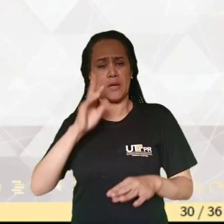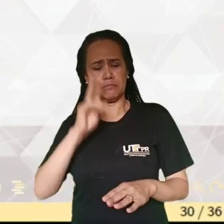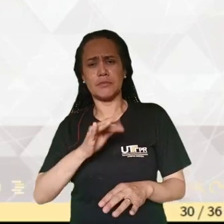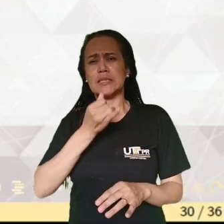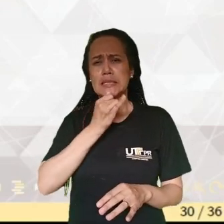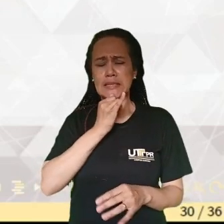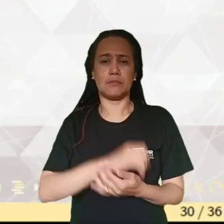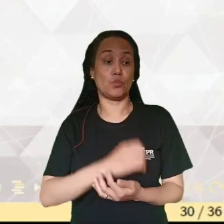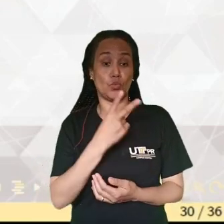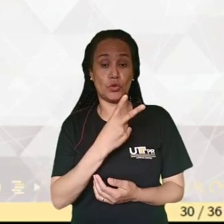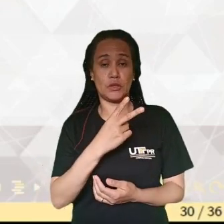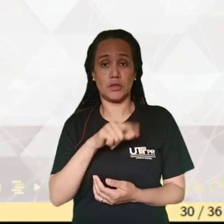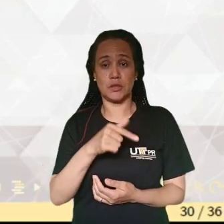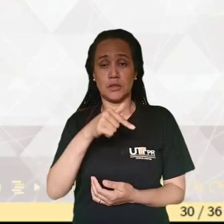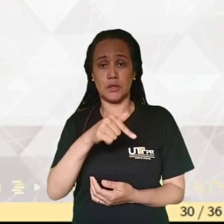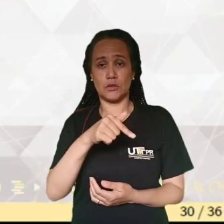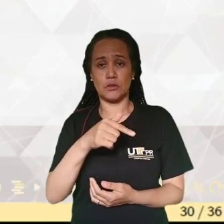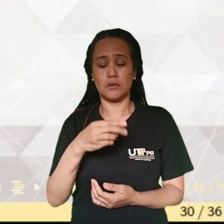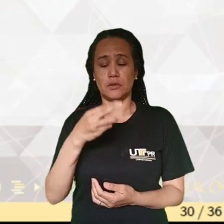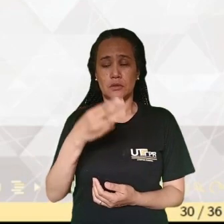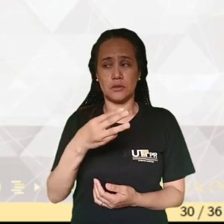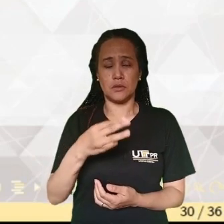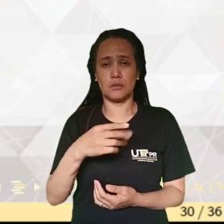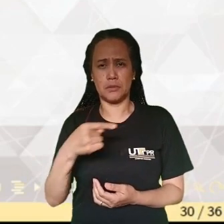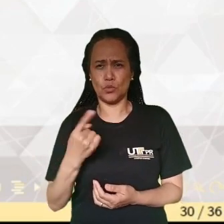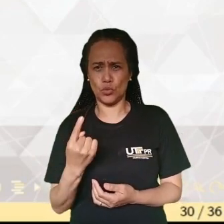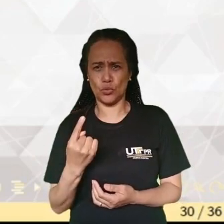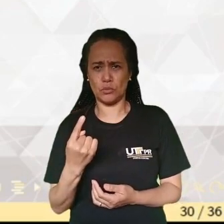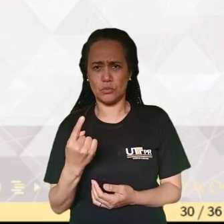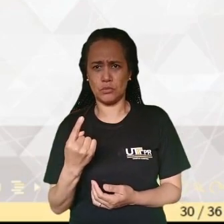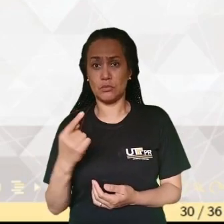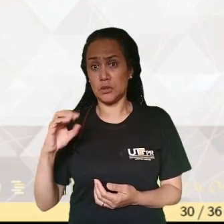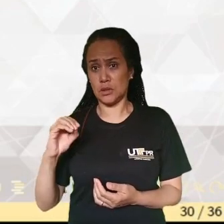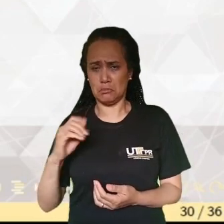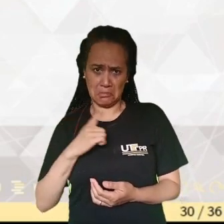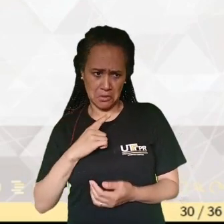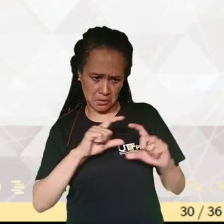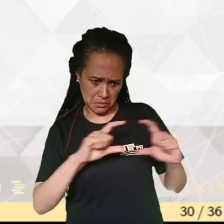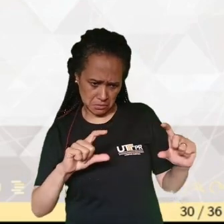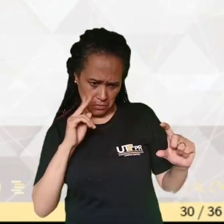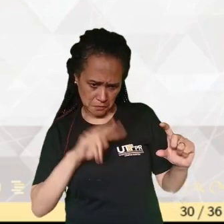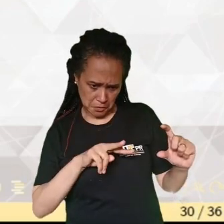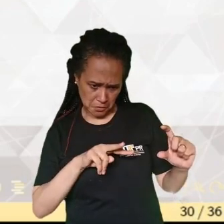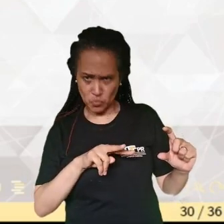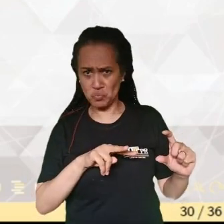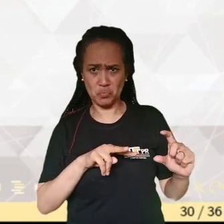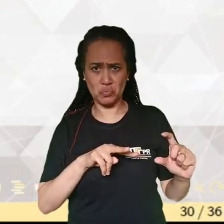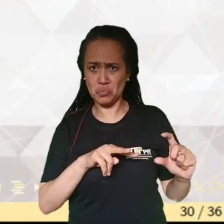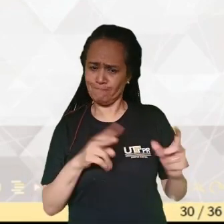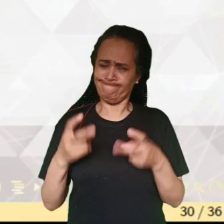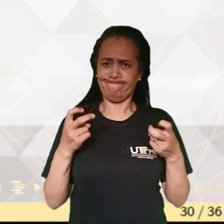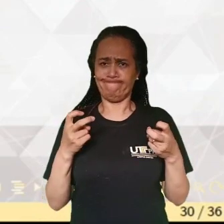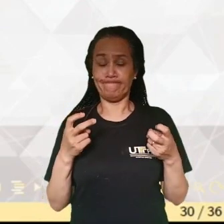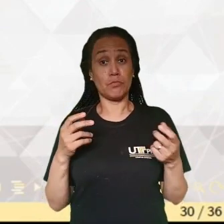mais observado. Vou dar um exemplo aqui. 2, 7, 3, menos 1 e 0. Teve algum que nós observamos